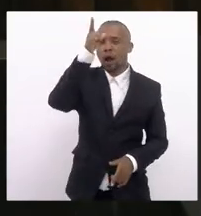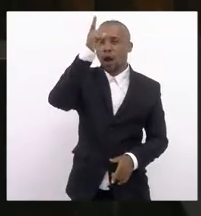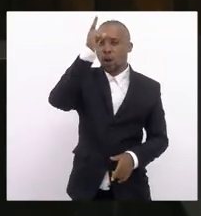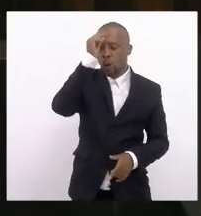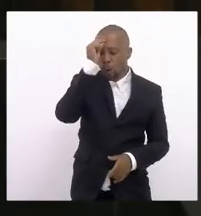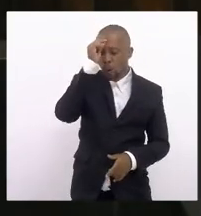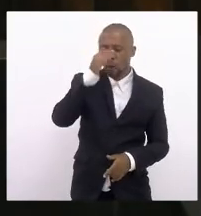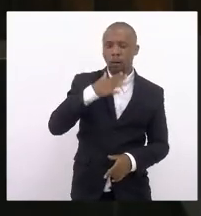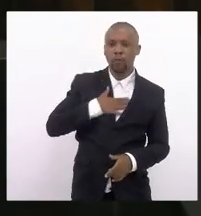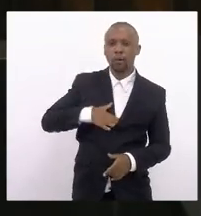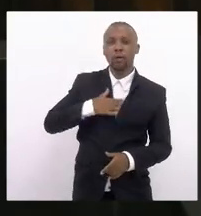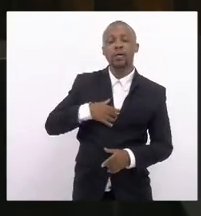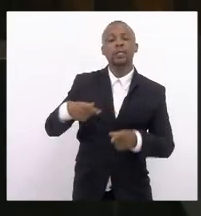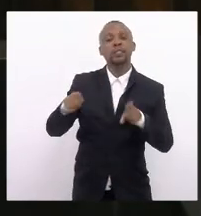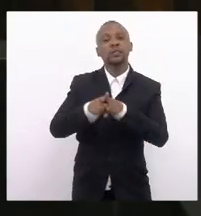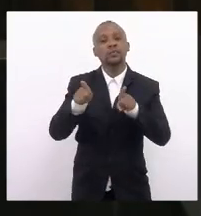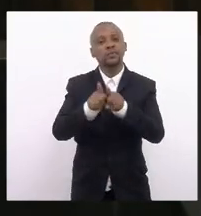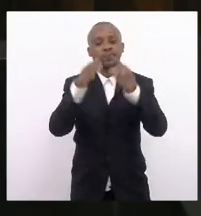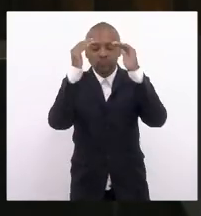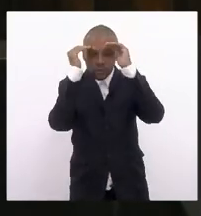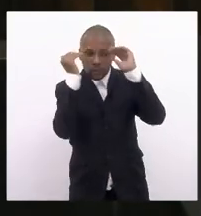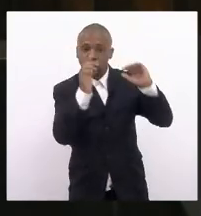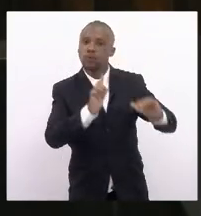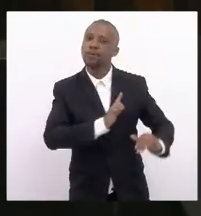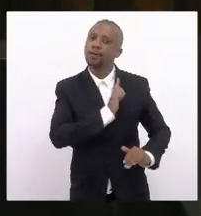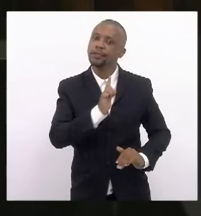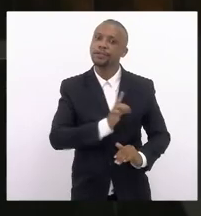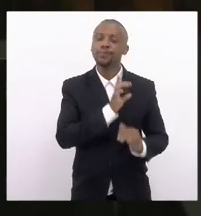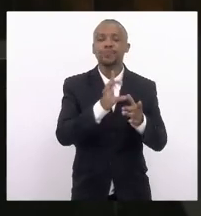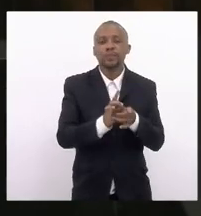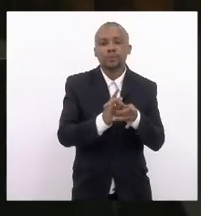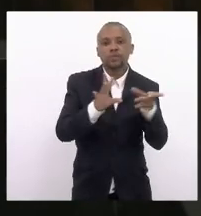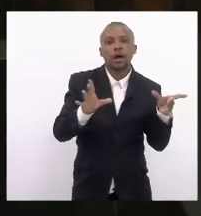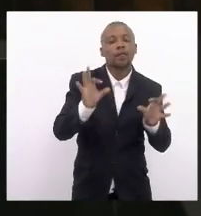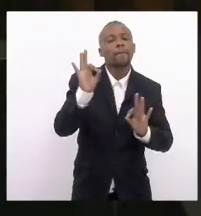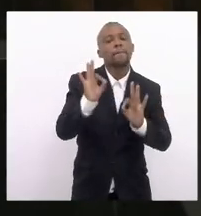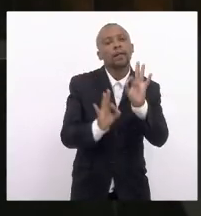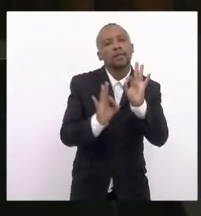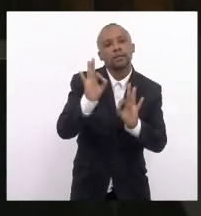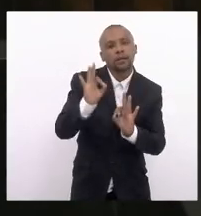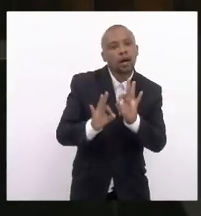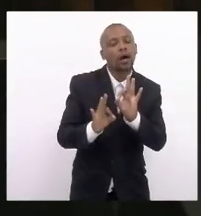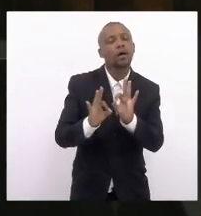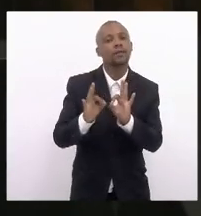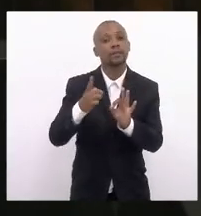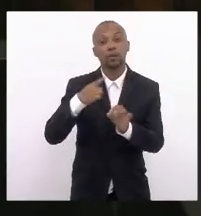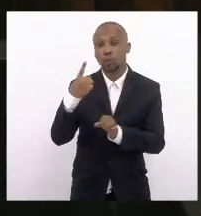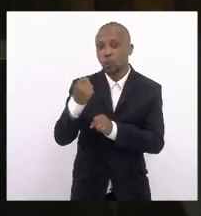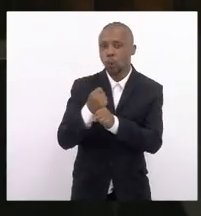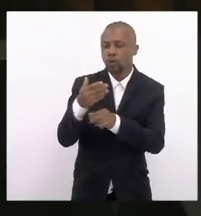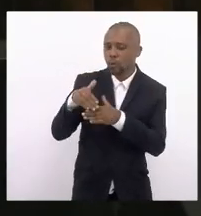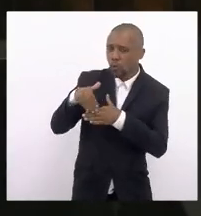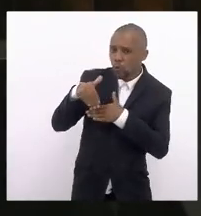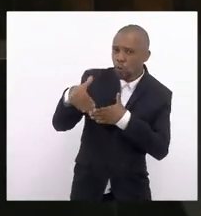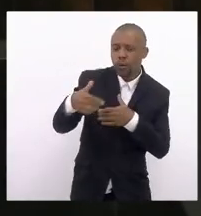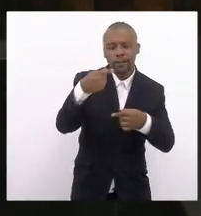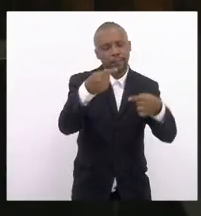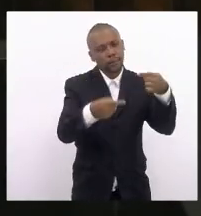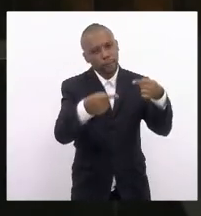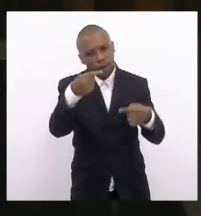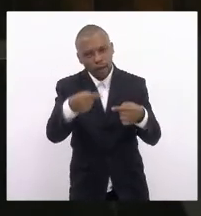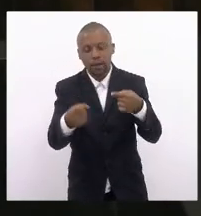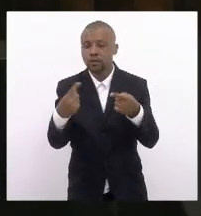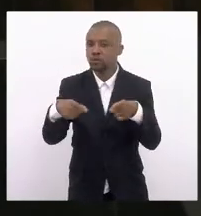respeitem uma gestão democrática, planejada e organizada, tendo esse ano inteiro de debate para discutir com